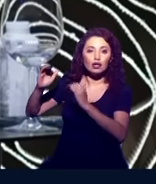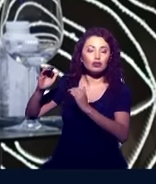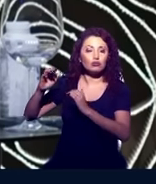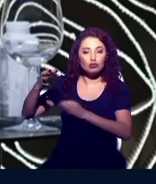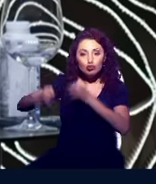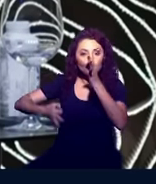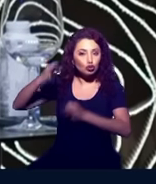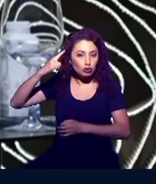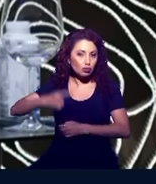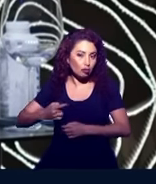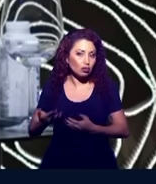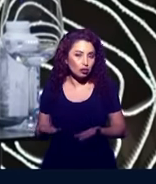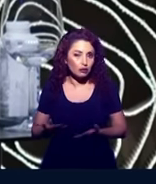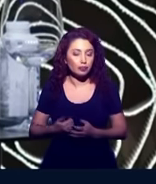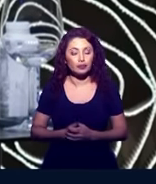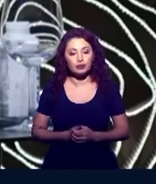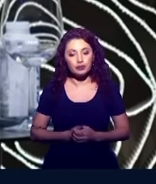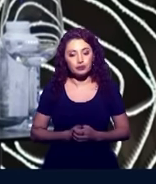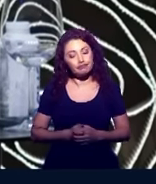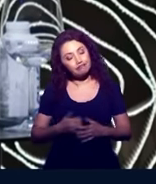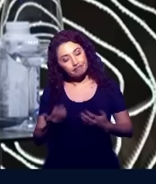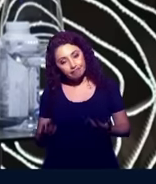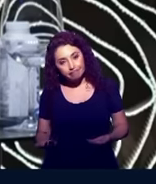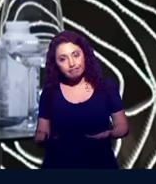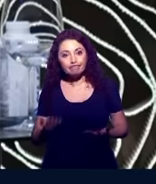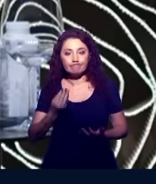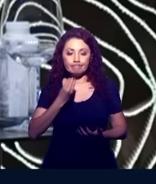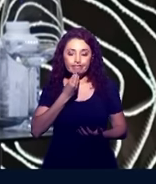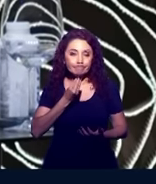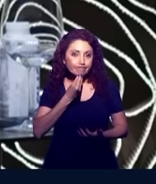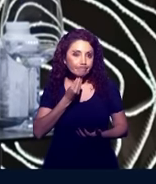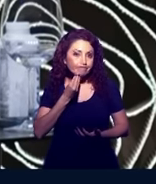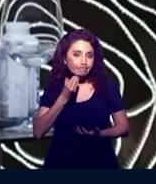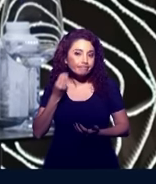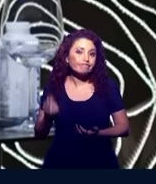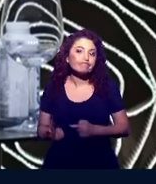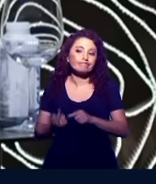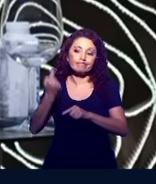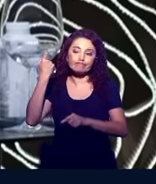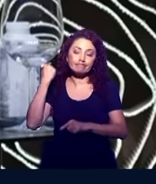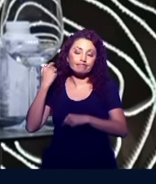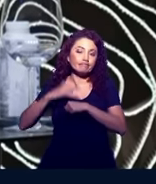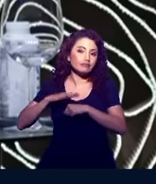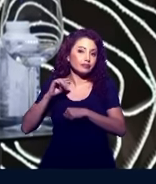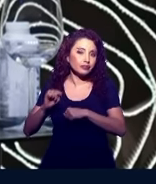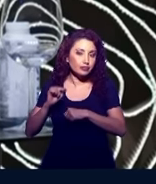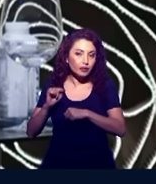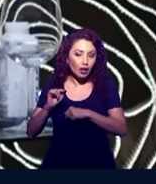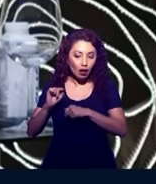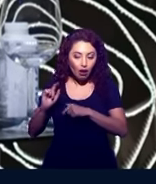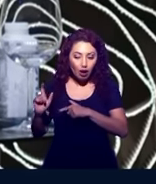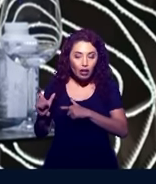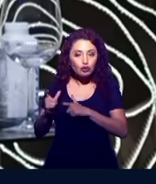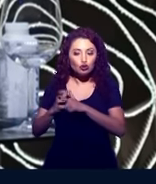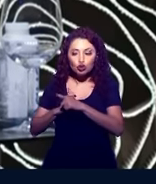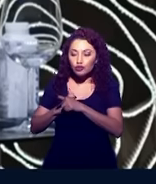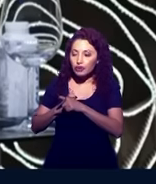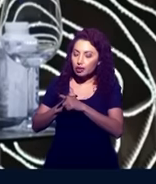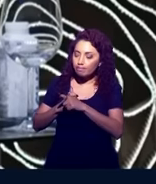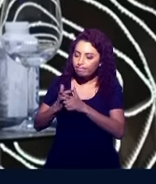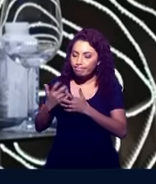seja Talvez o melhor que tivesse sido feito no passado seria consolidar essa dívida e